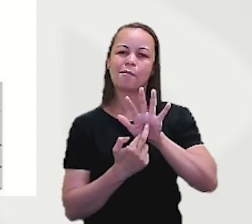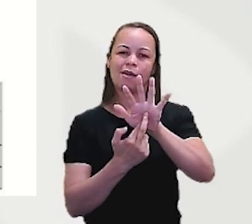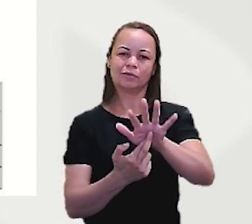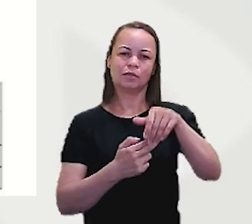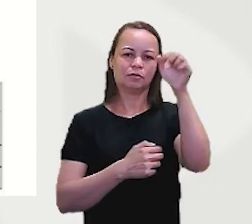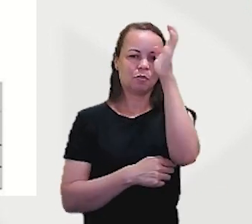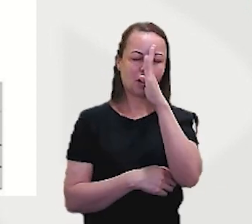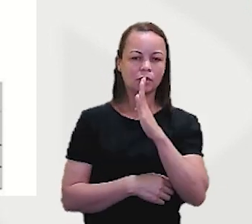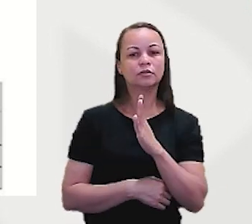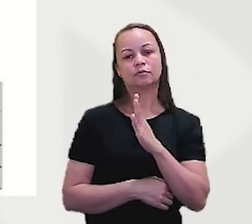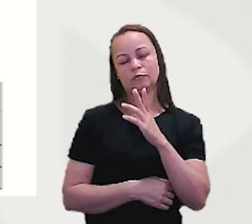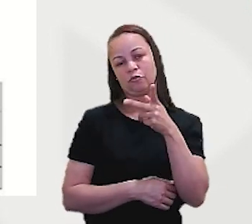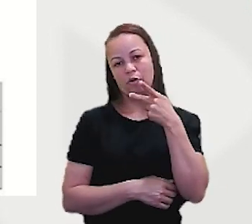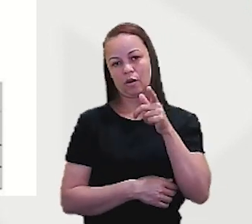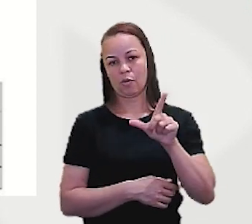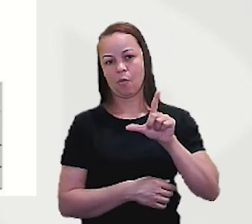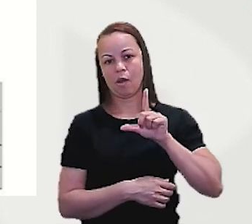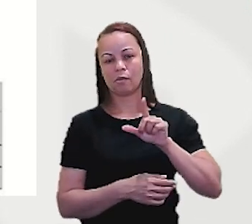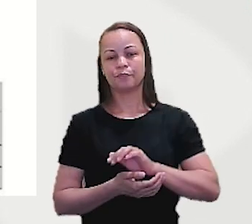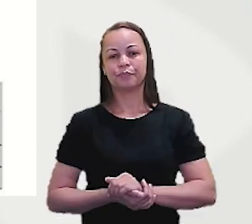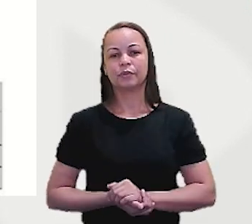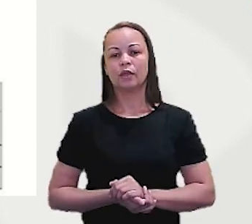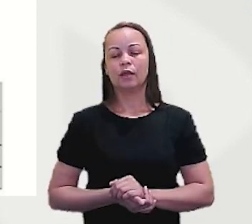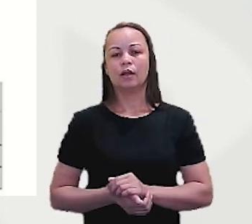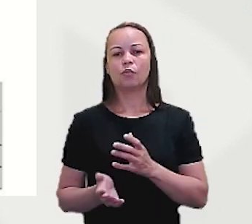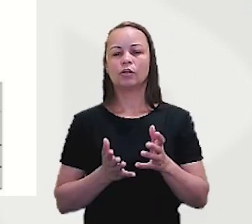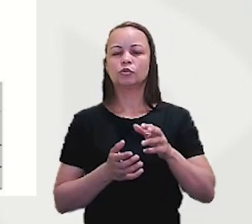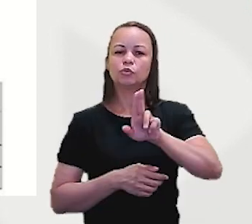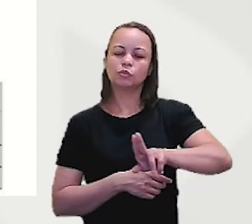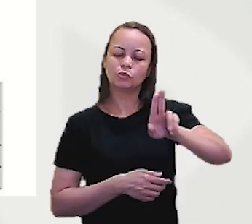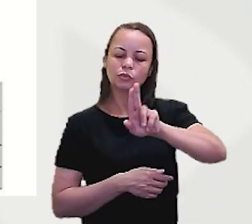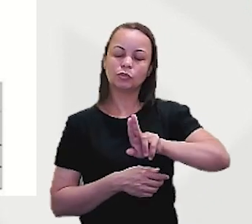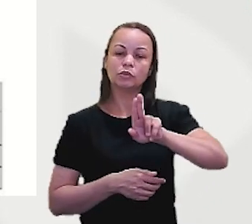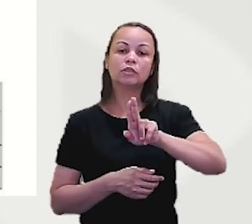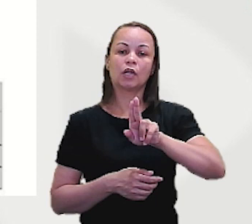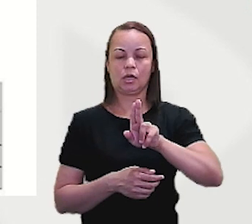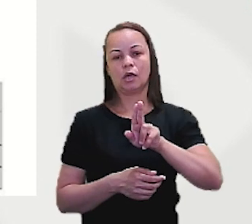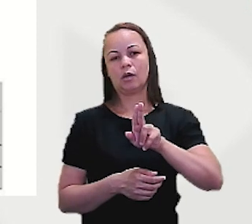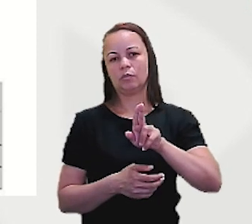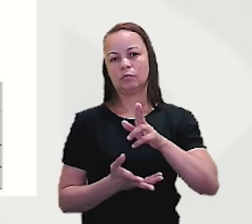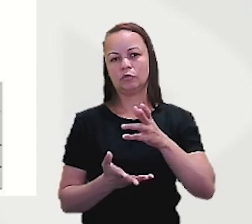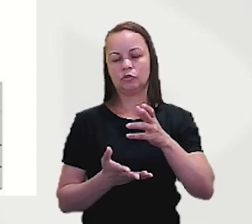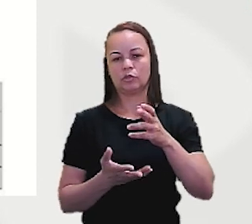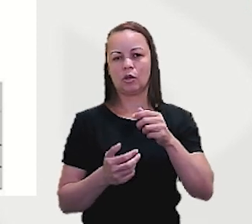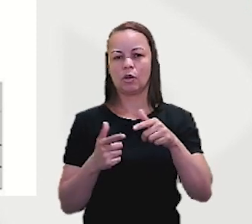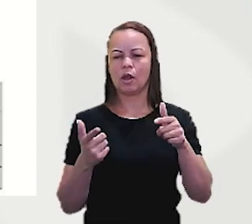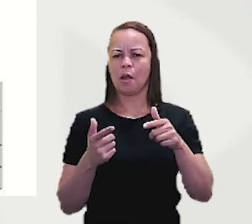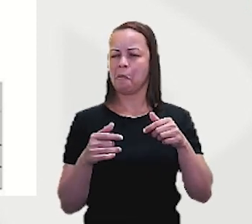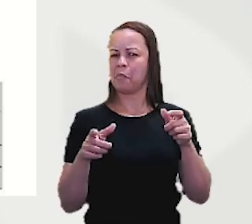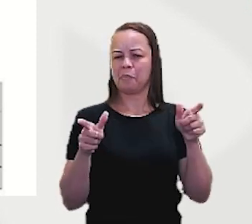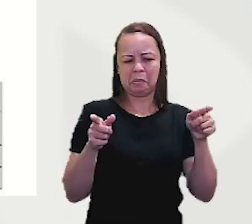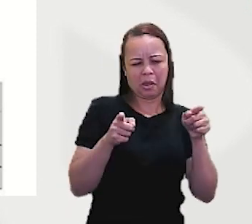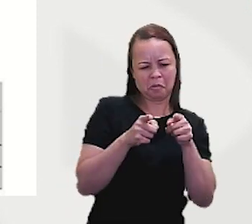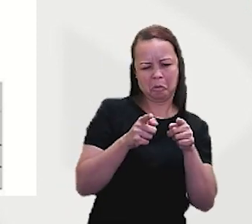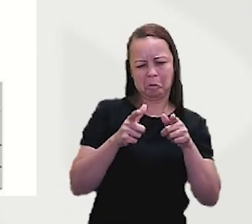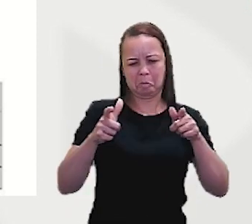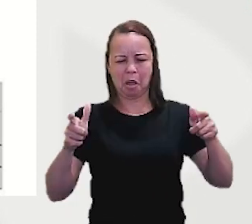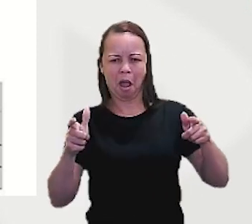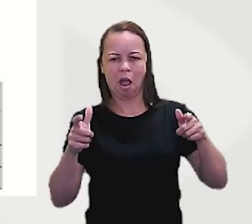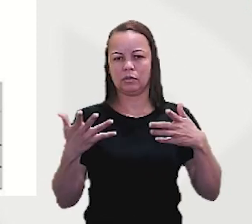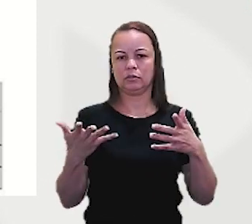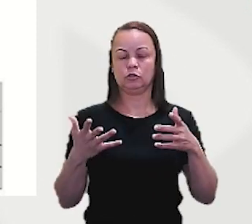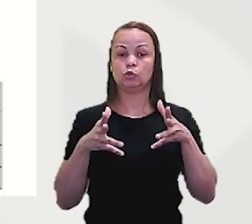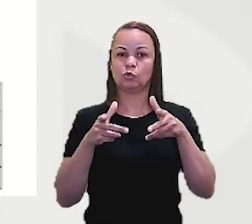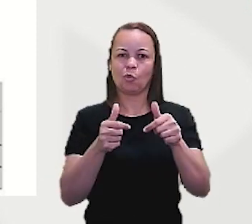Brasil. Como eu falei anteriormente, né? Quando usamos algo, pode ter uma bandeira menor que seja ou grande, mas